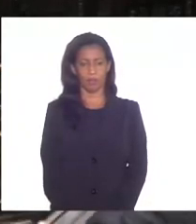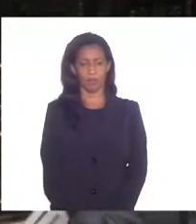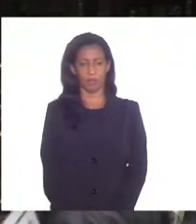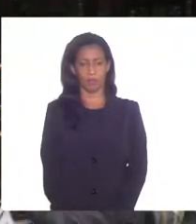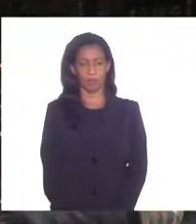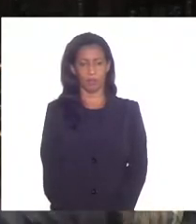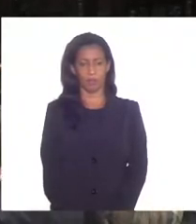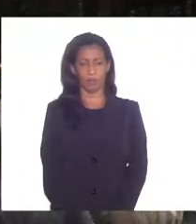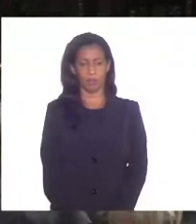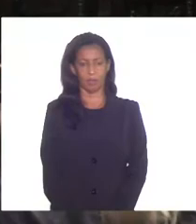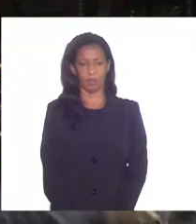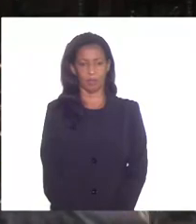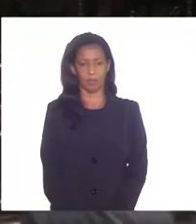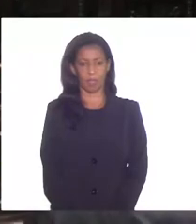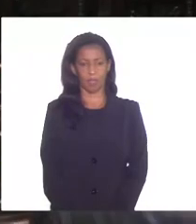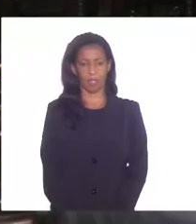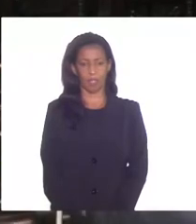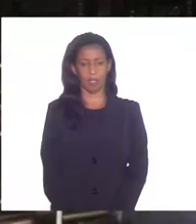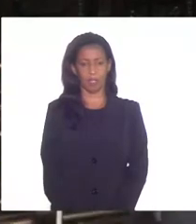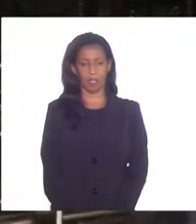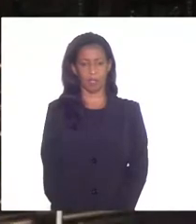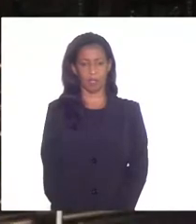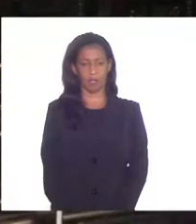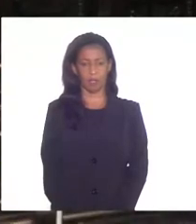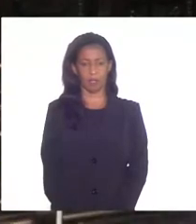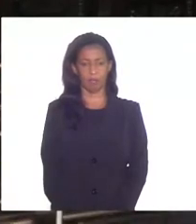Segura a peça aí, a peça de assinatura da MP.